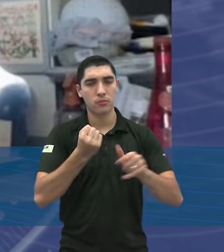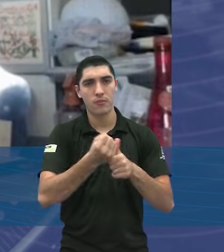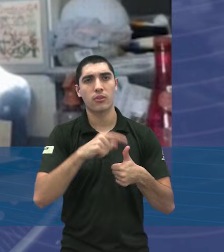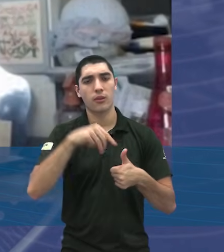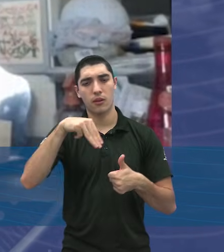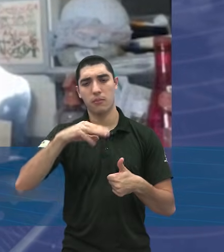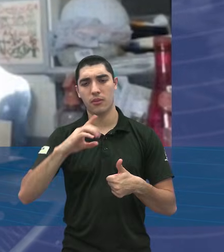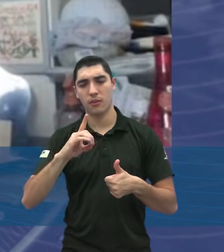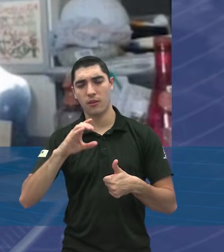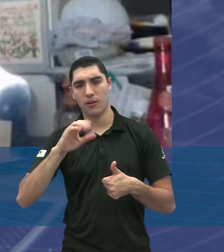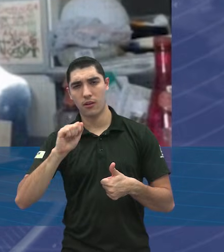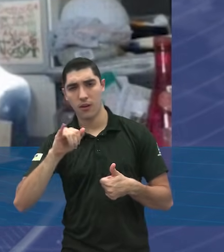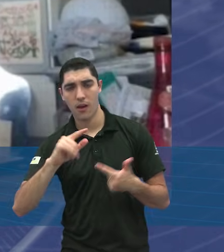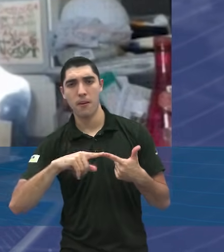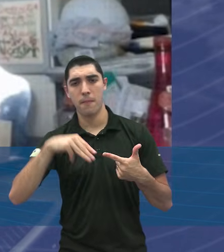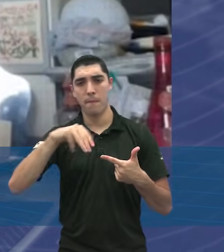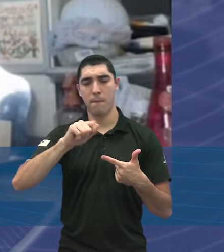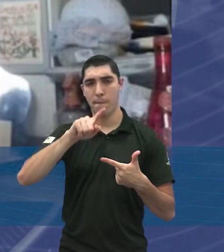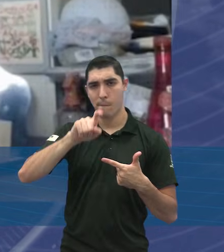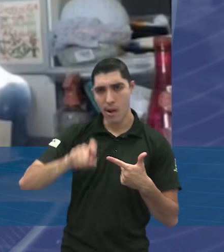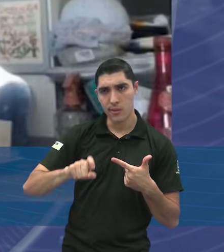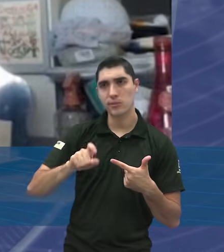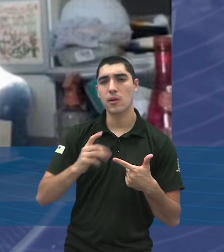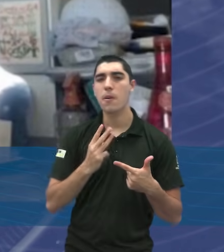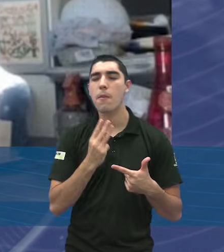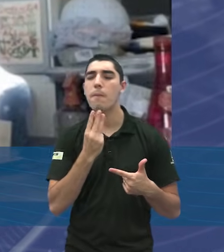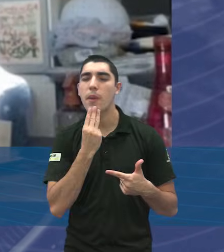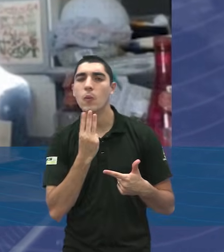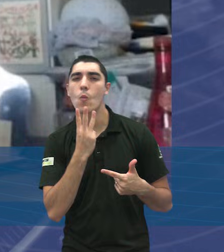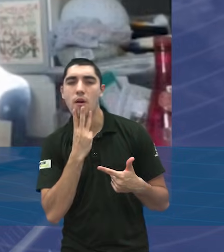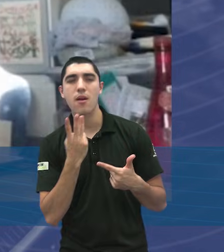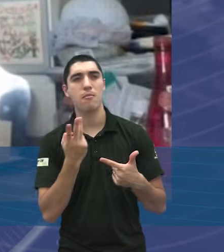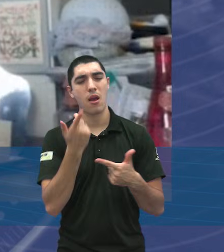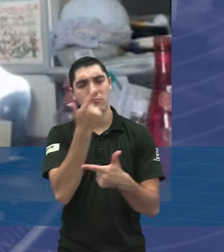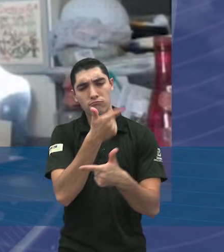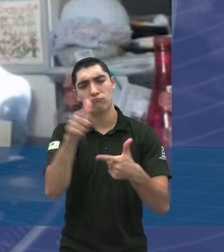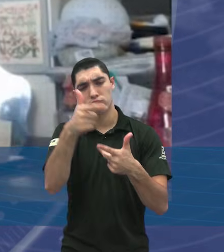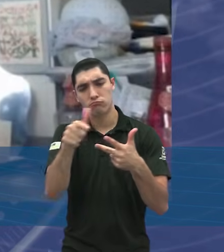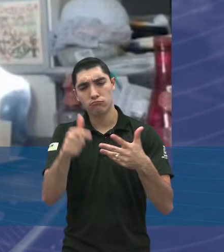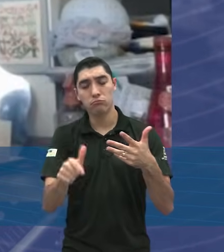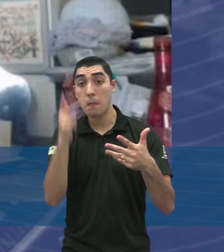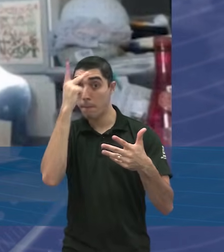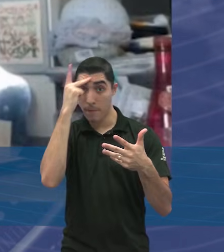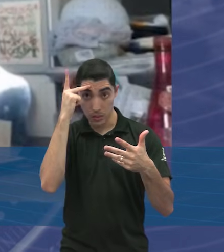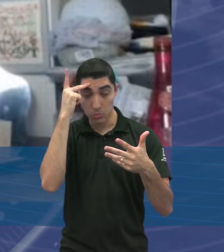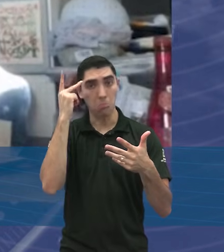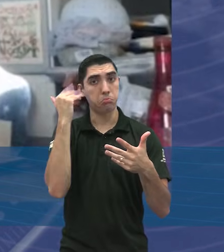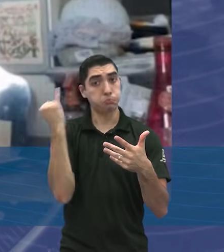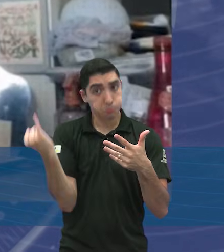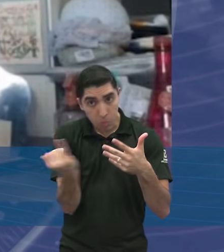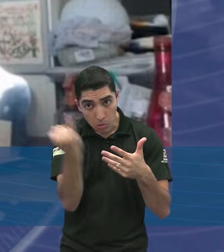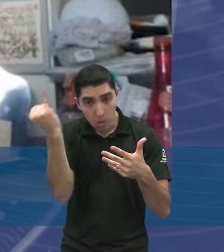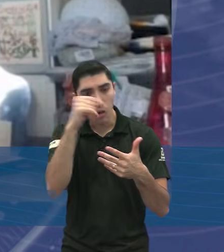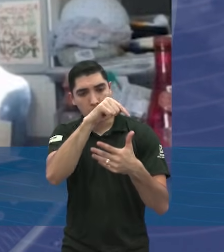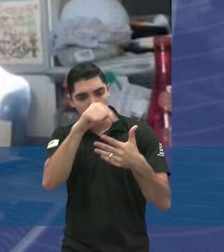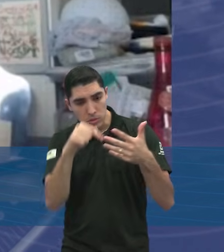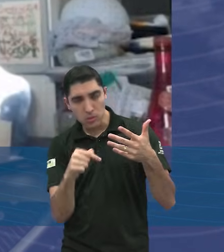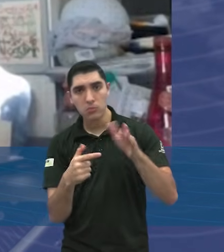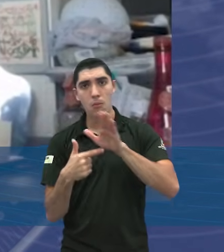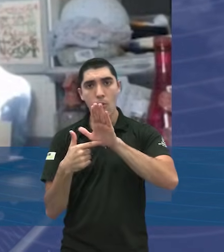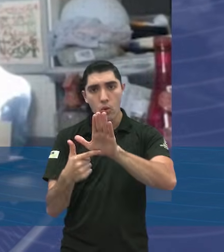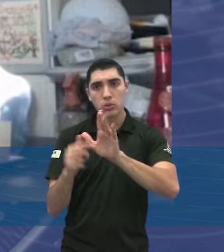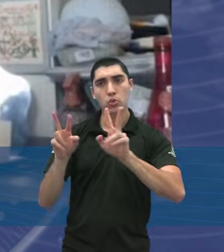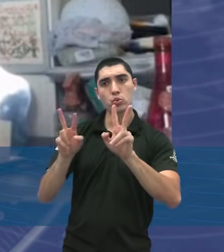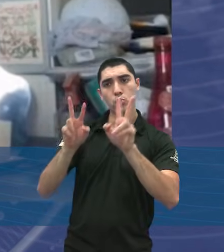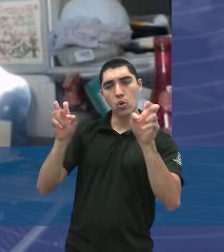Emile Durkheim, Max Weber e vários intelectuais que são, sim, importantíssimos para entender sociologia, para